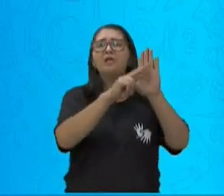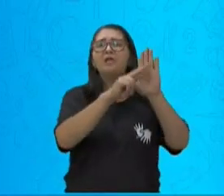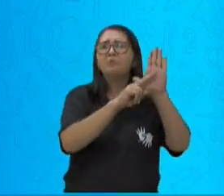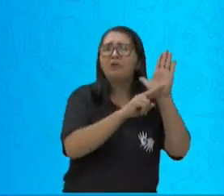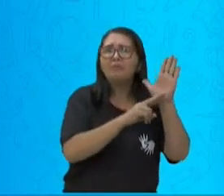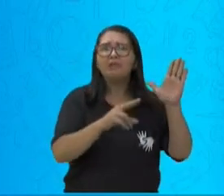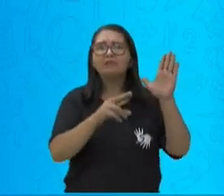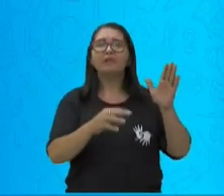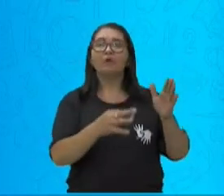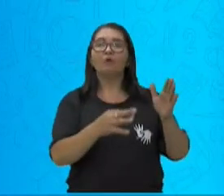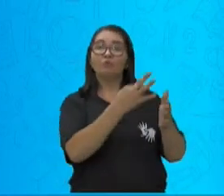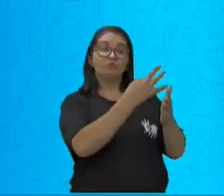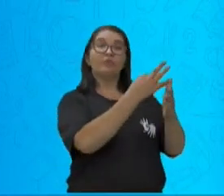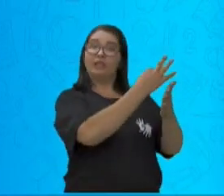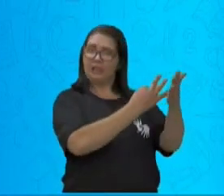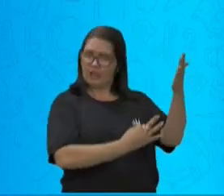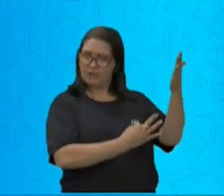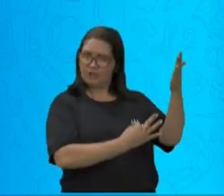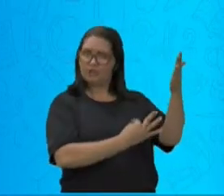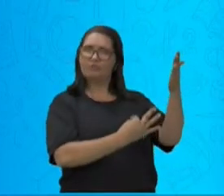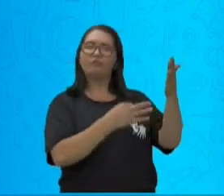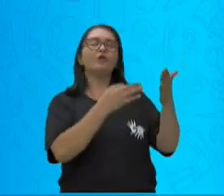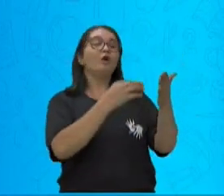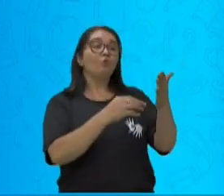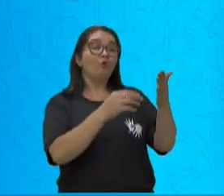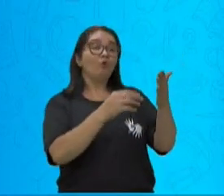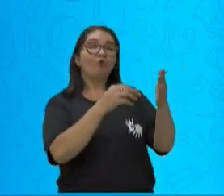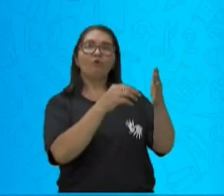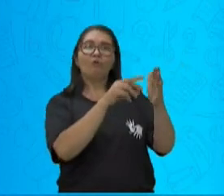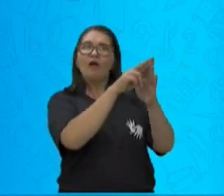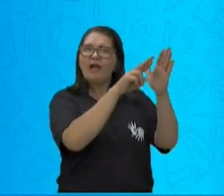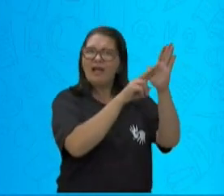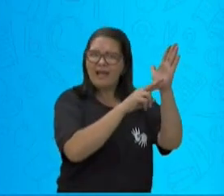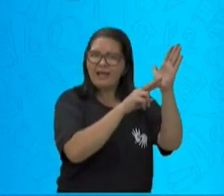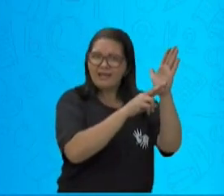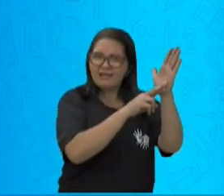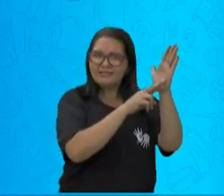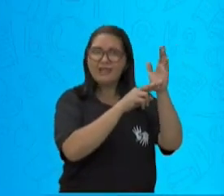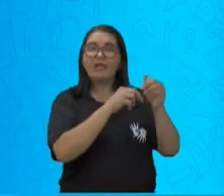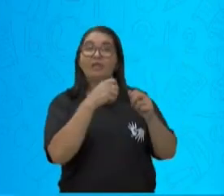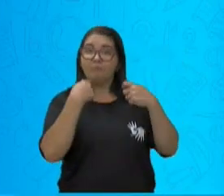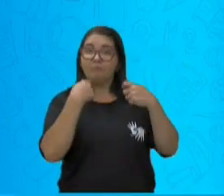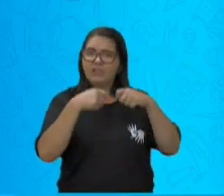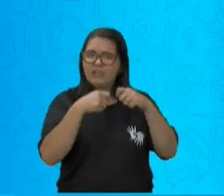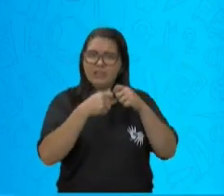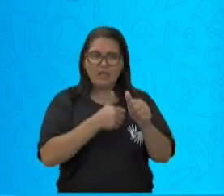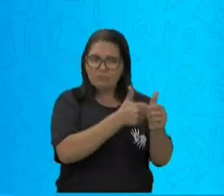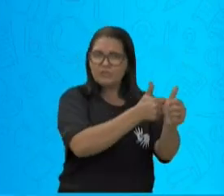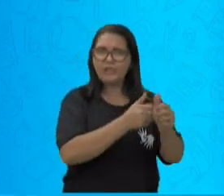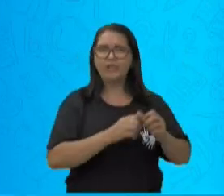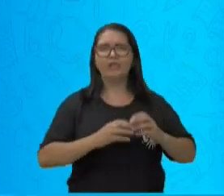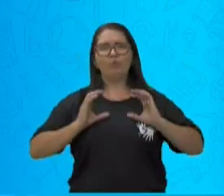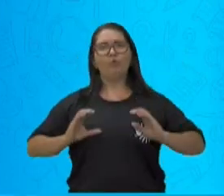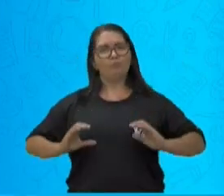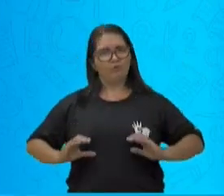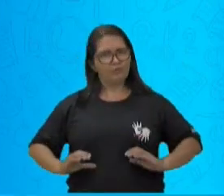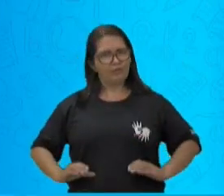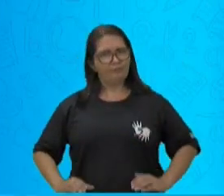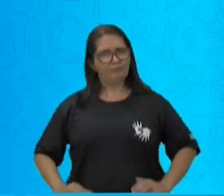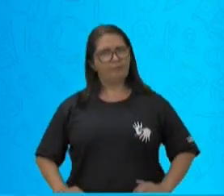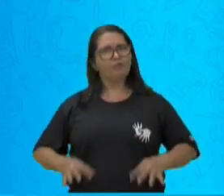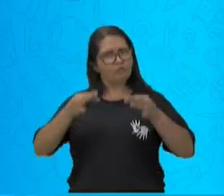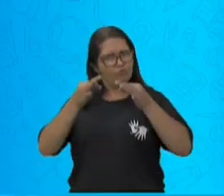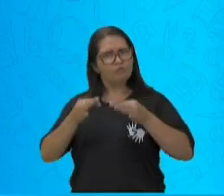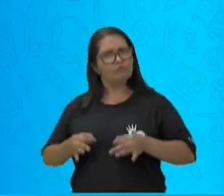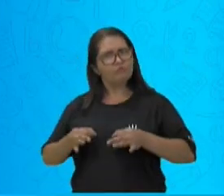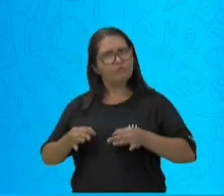São textos com regras e leis que orientam nosso comportamento em situações específicas ou